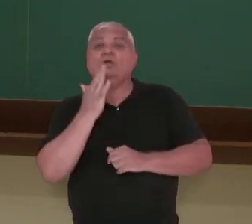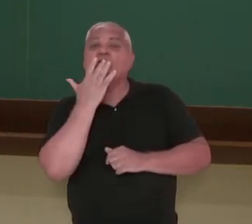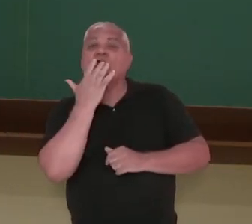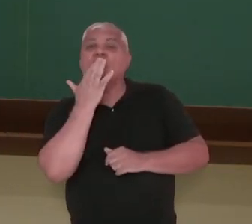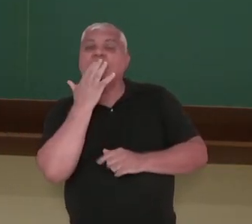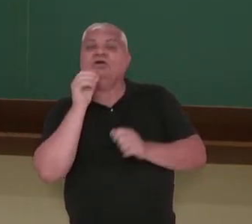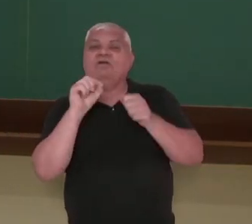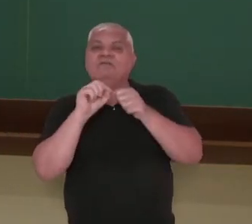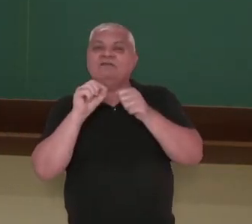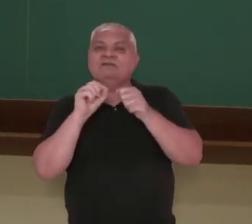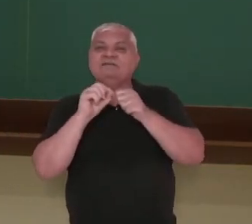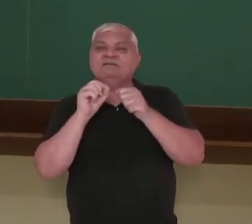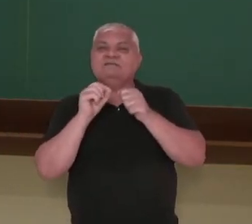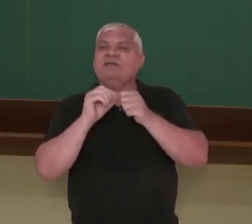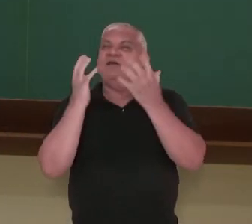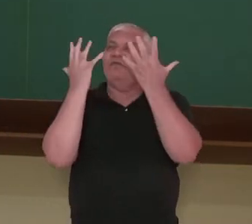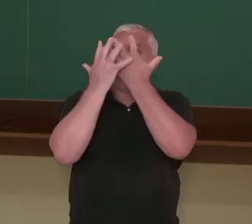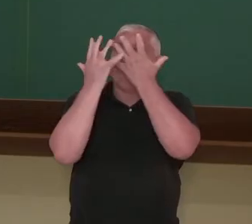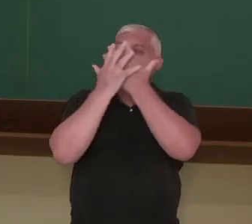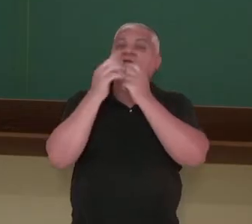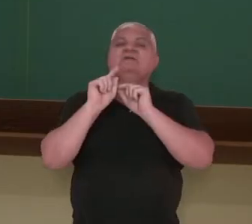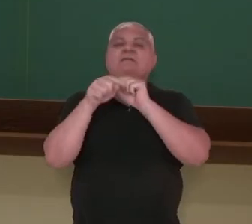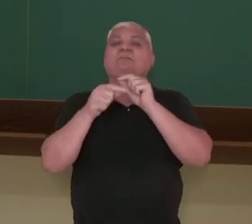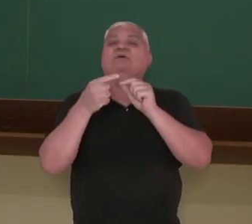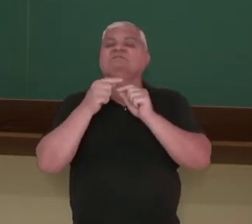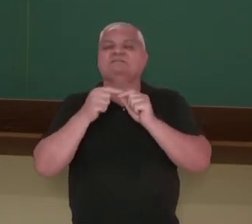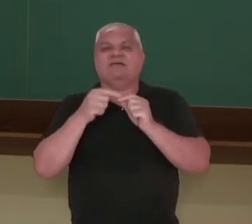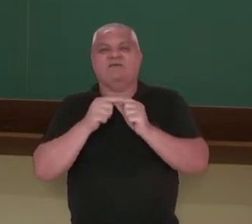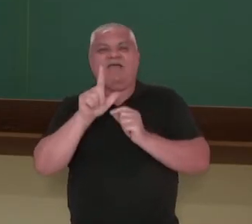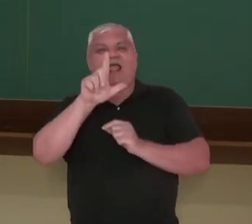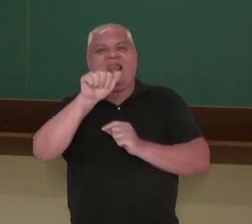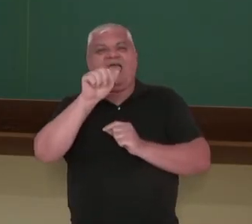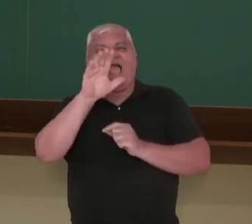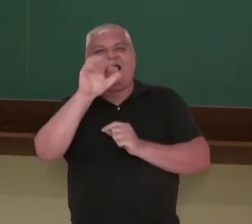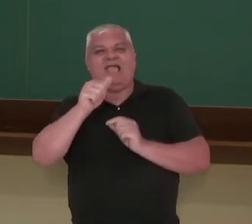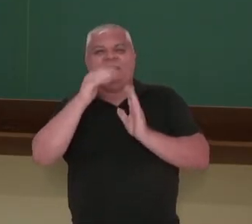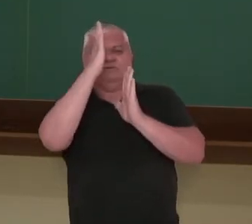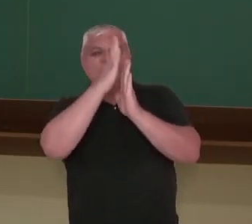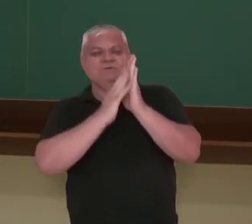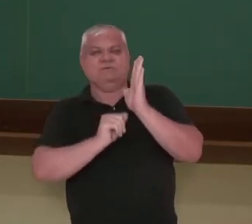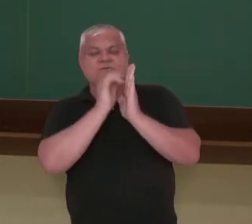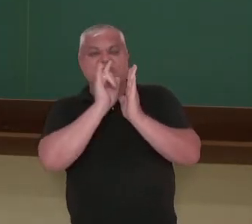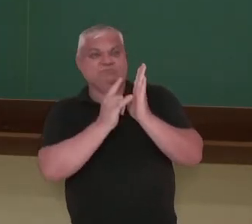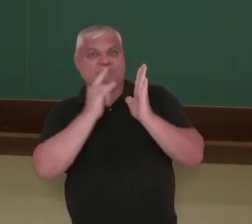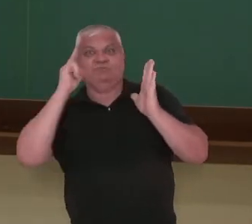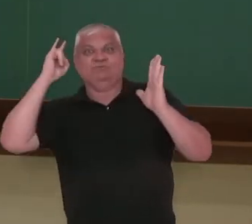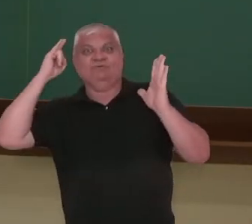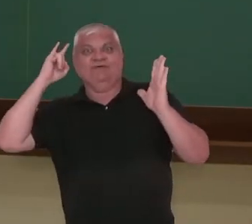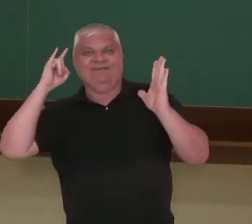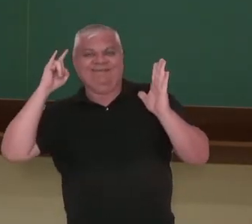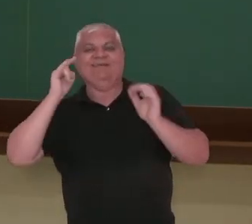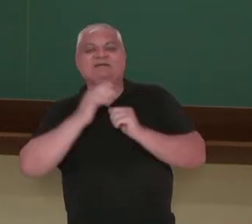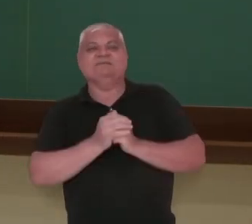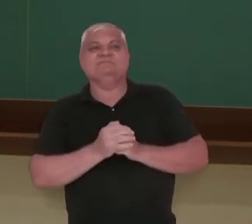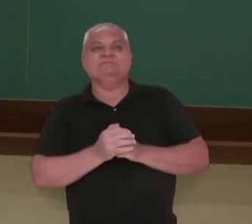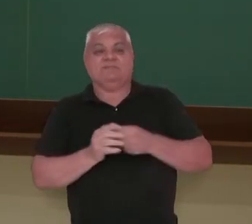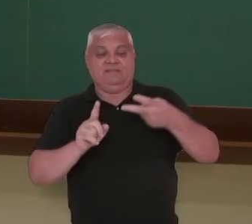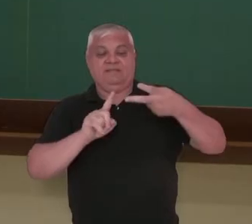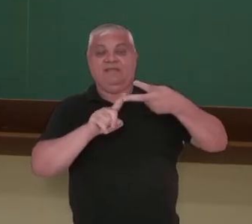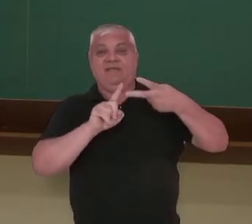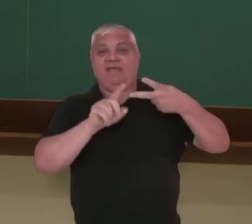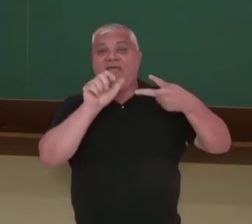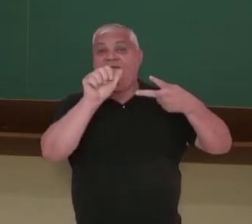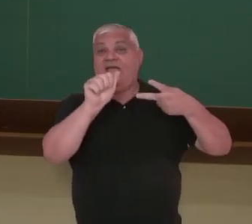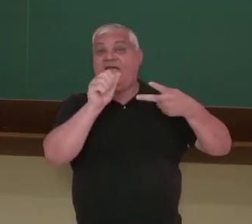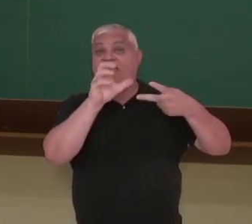uma pintura fosca, eu pegava a laca, que é aquele verniz natural pintado por cima para proteger. Outra coisa, tinta acrílica. A tinta acrílica já